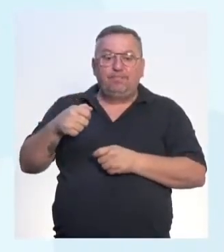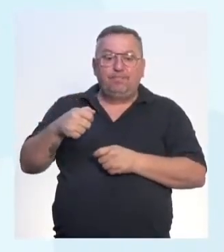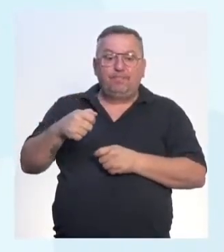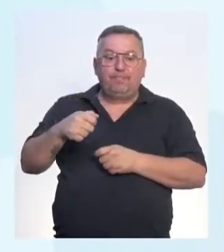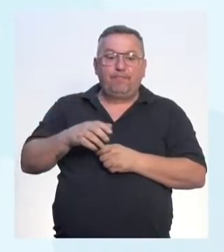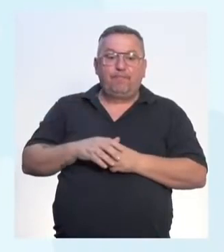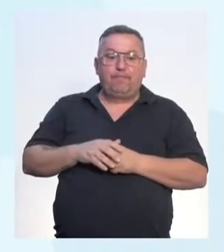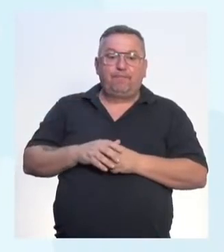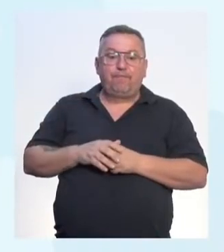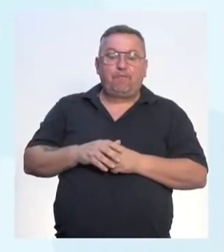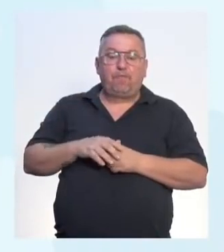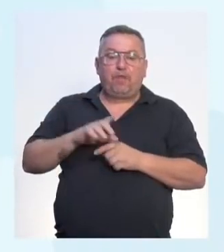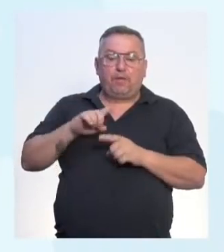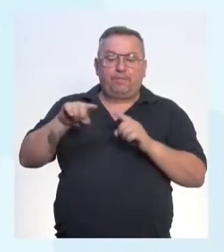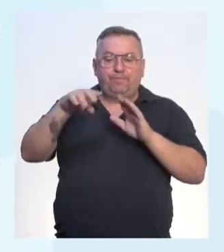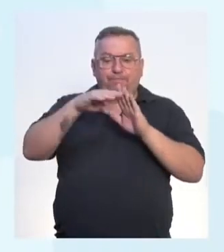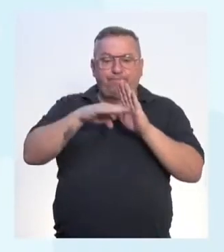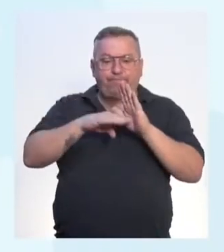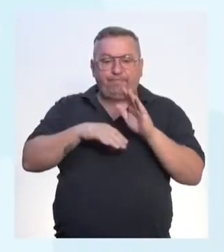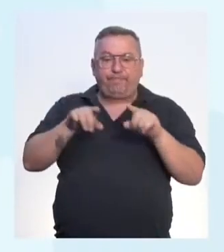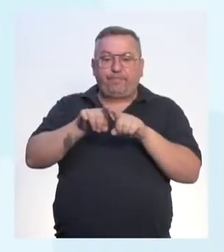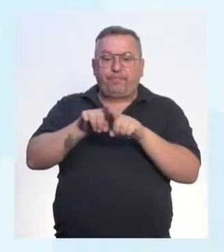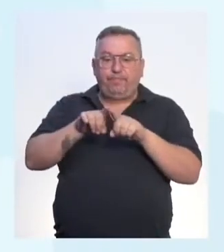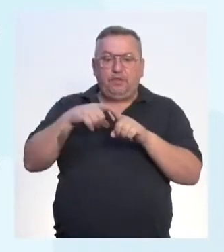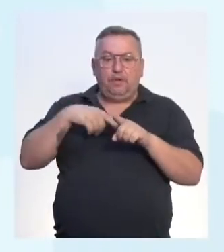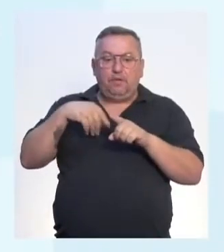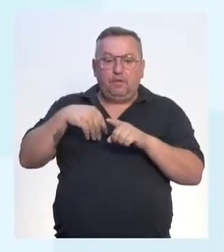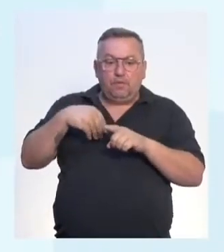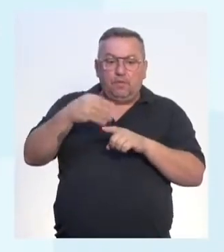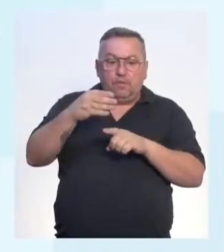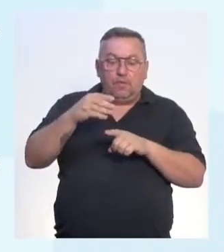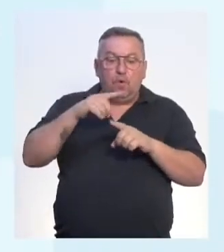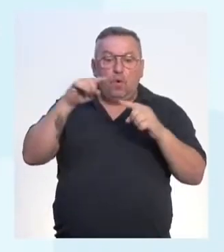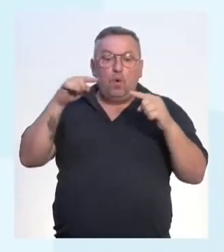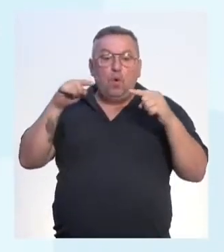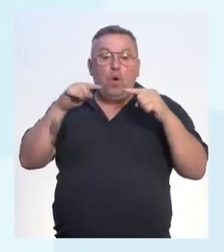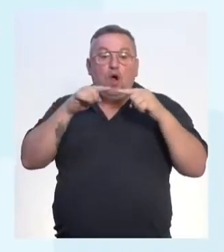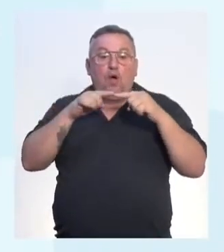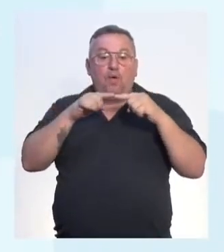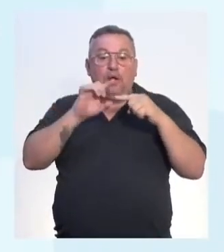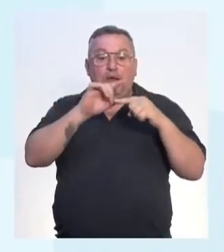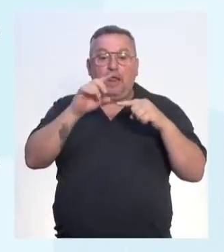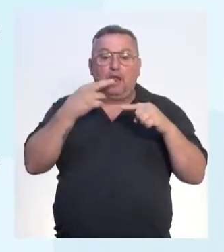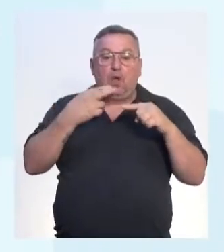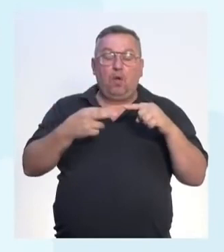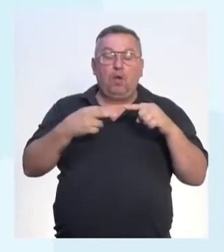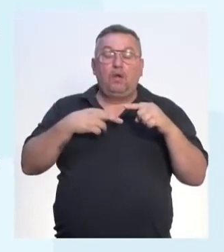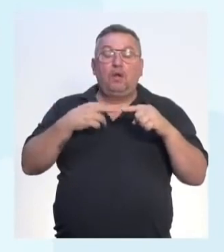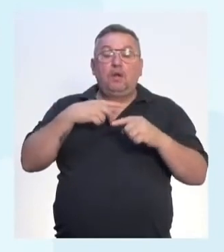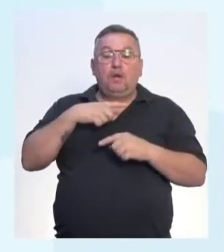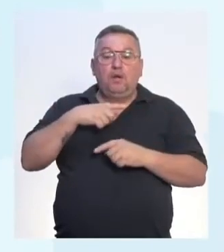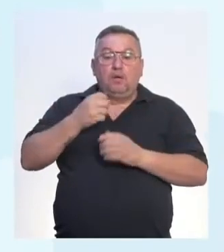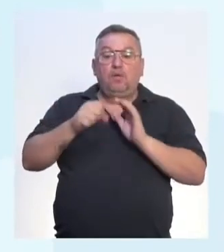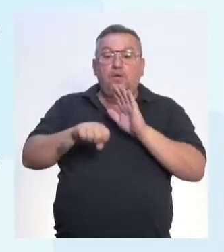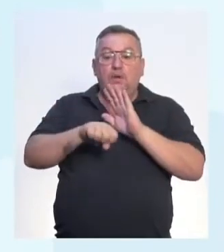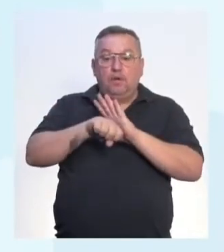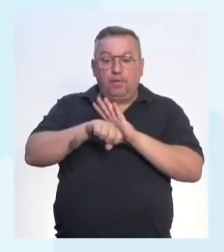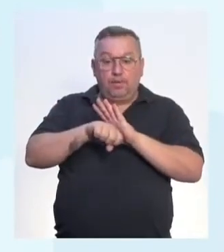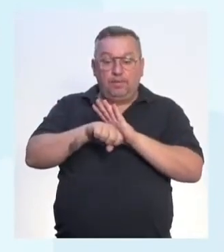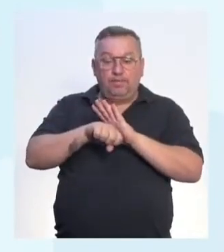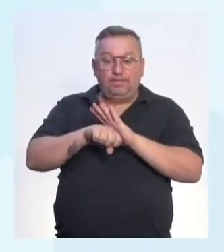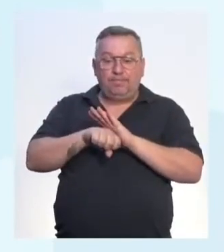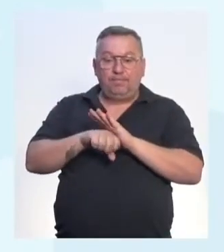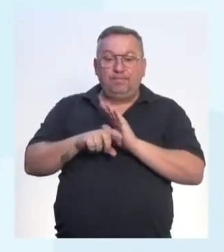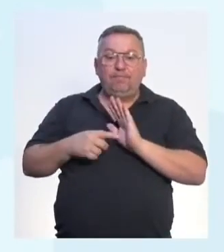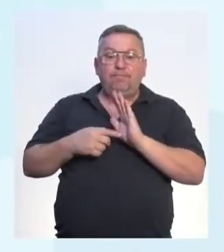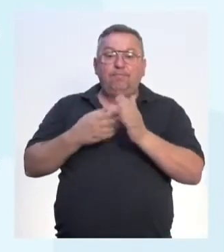aqui para elencar essas tampinhas. E aí ele tem que lançar num alvo. E cada cor dentro do alvo tem uma simbologia. Vou